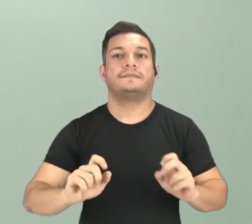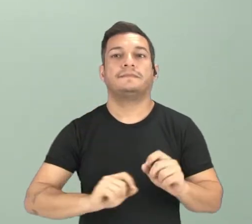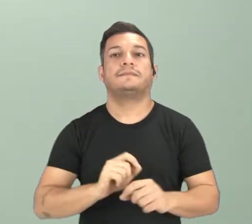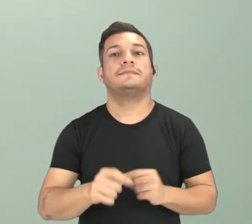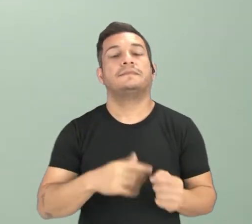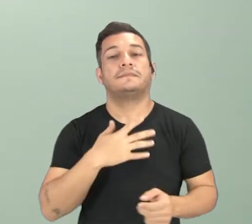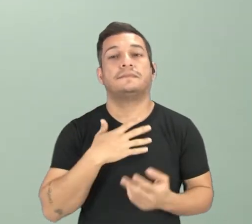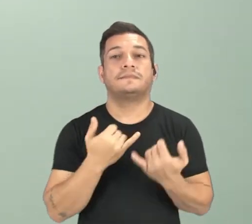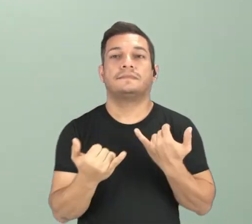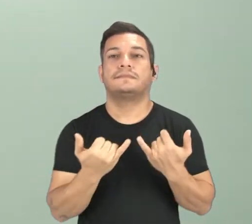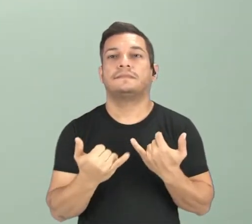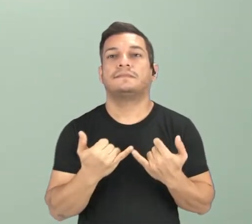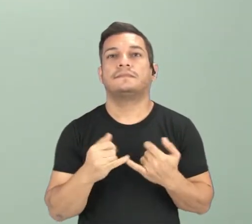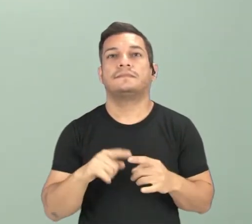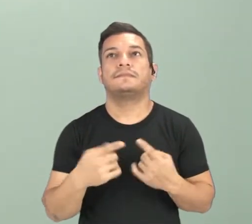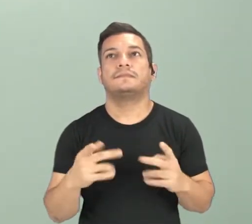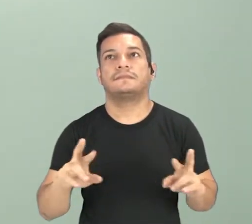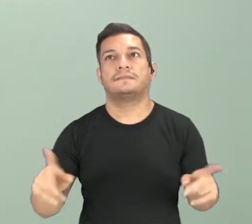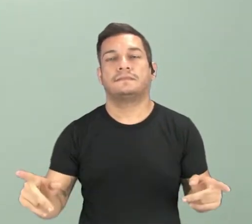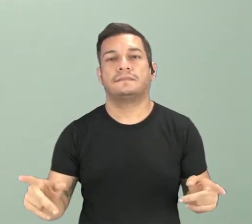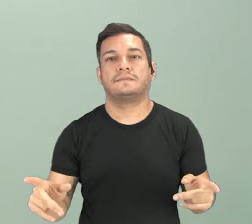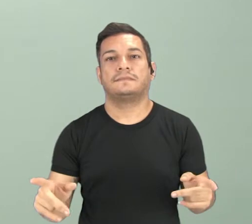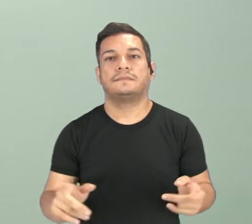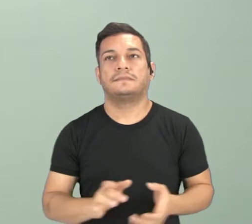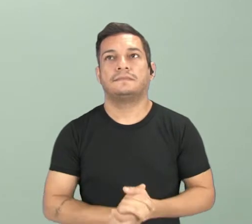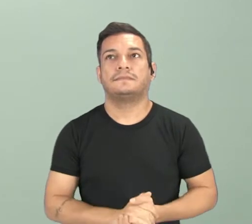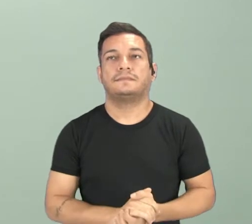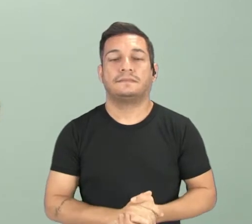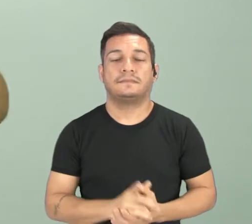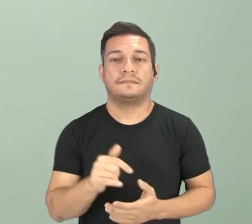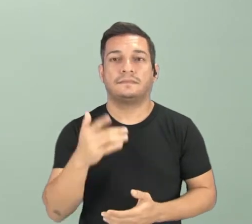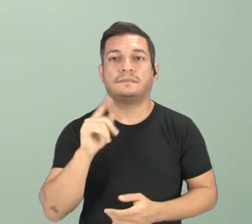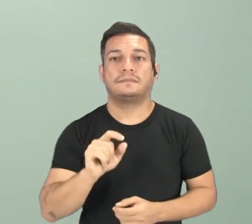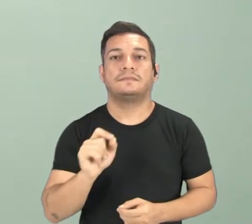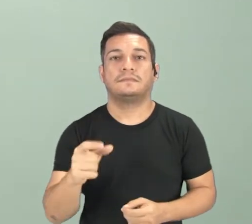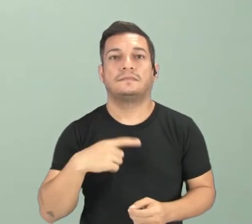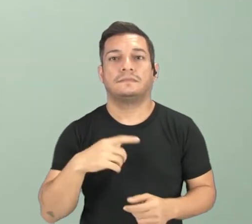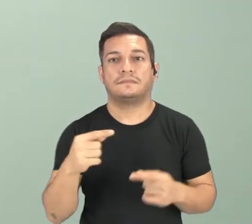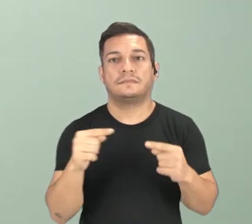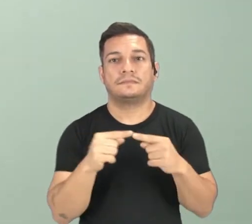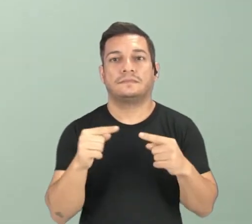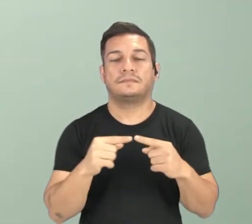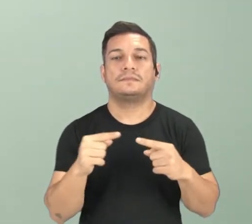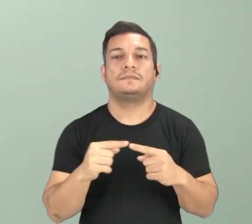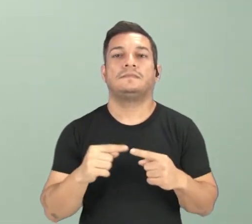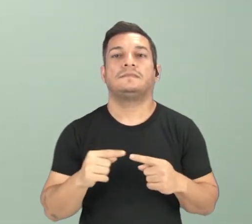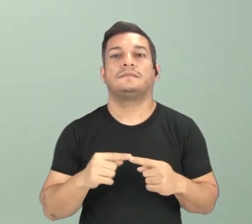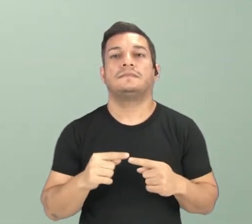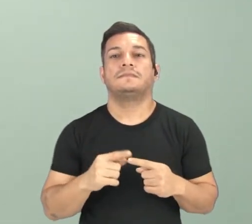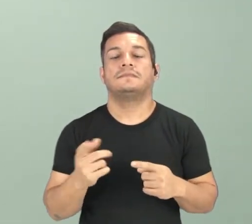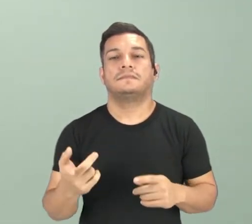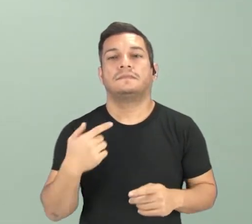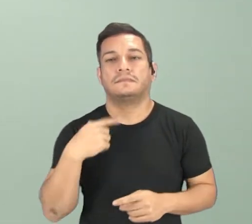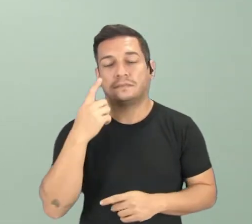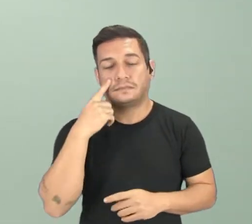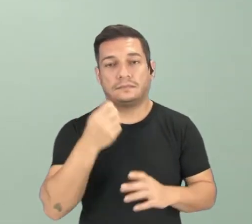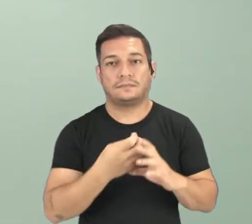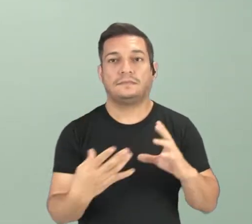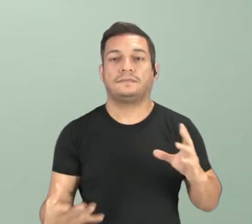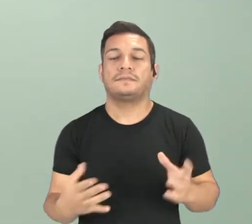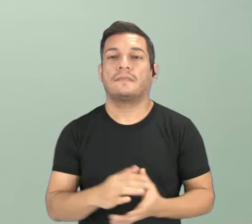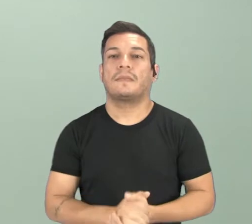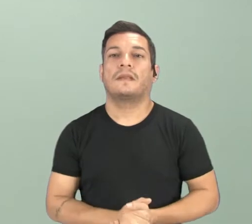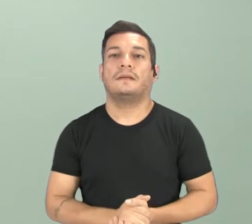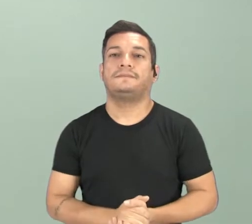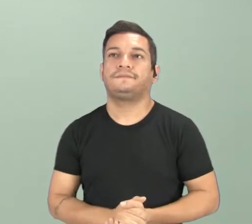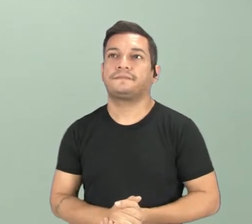é parecido, mas diferente. Nesse sentido, são essas combinações que vão dar essas características. Tudo